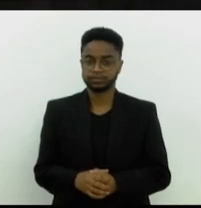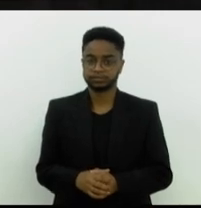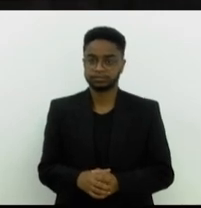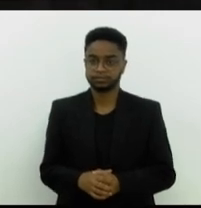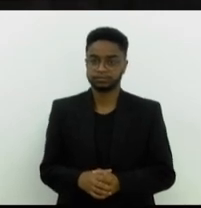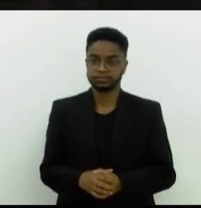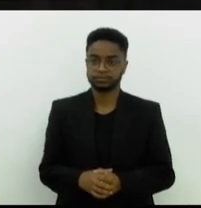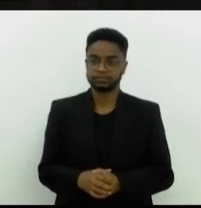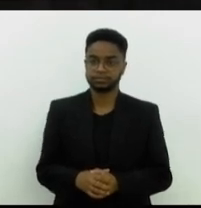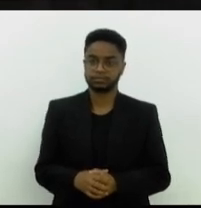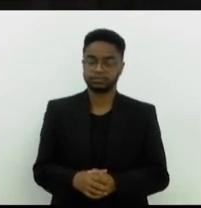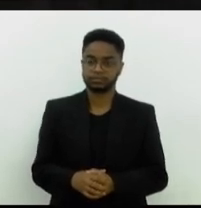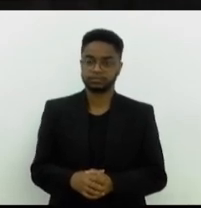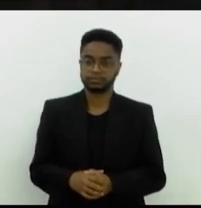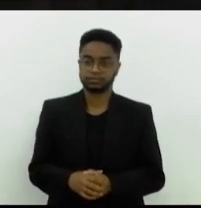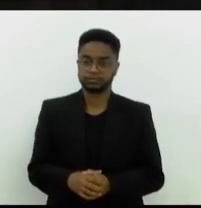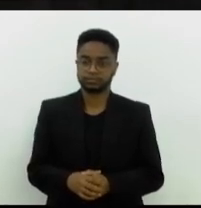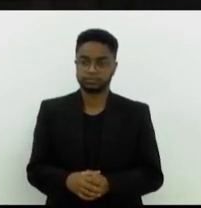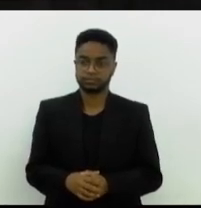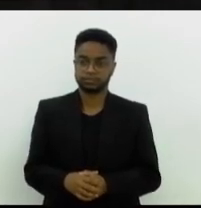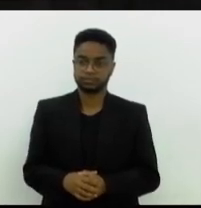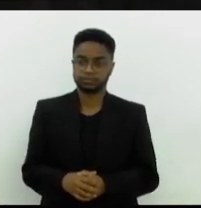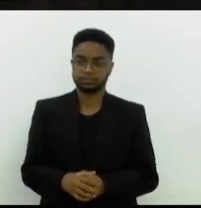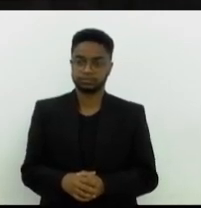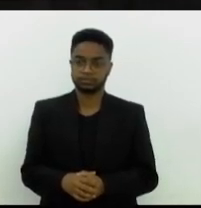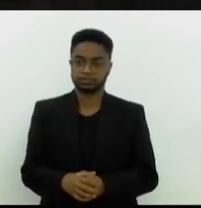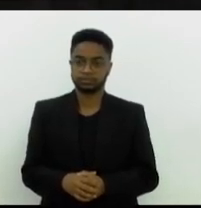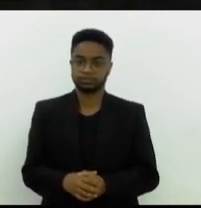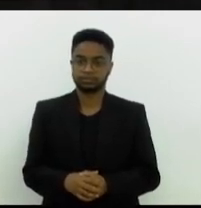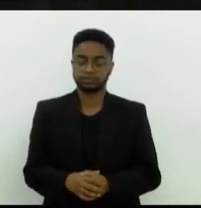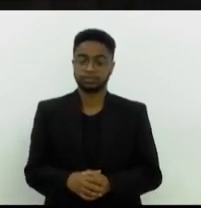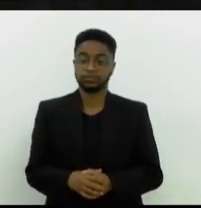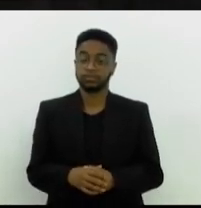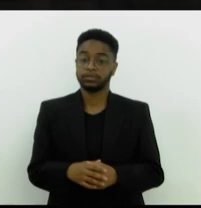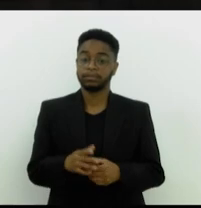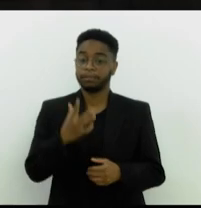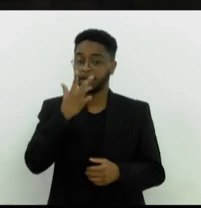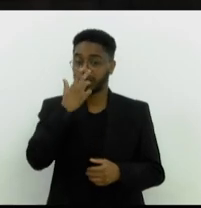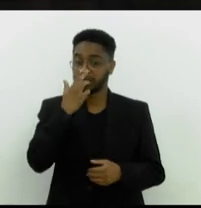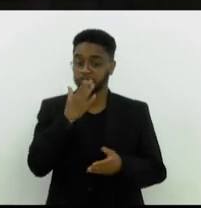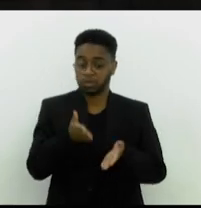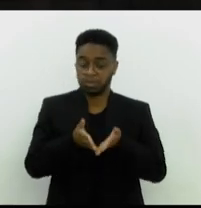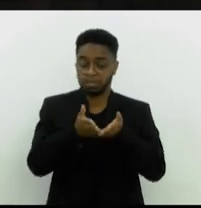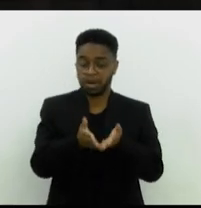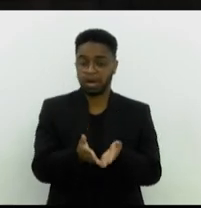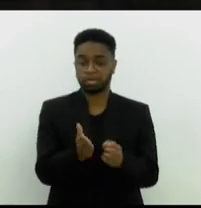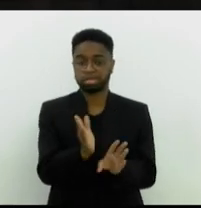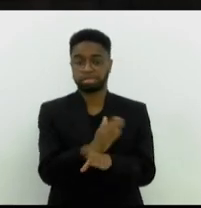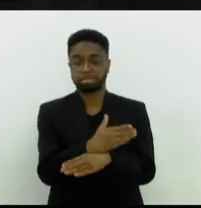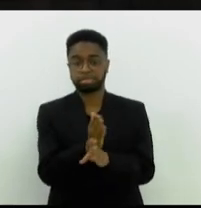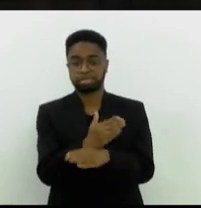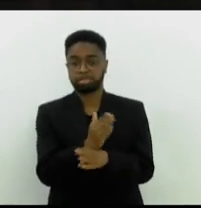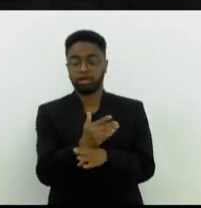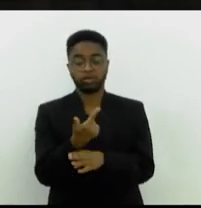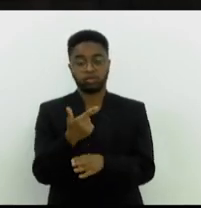nós parecemos um Manaus sem rumo, mas sem rumo nenhum.